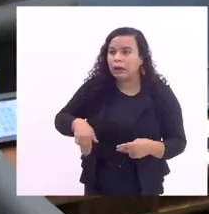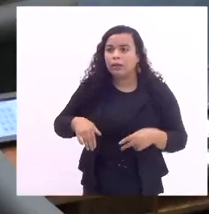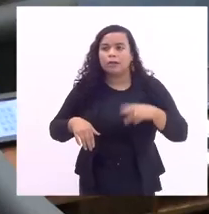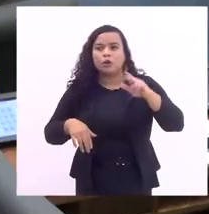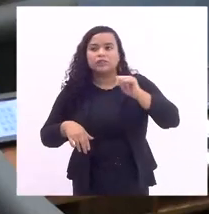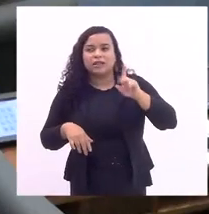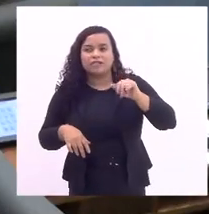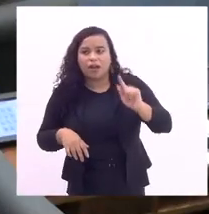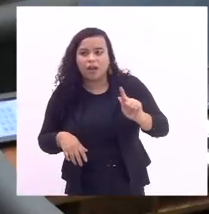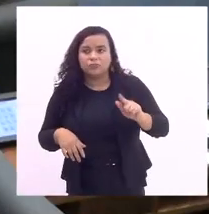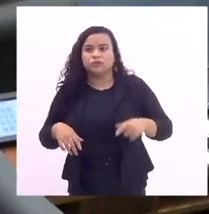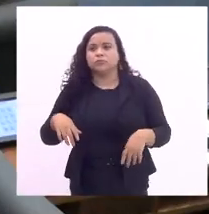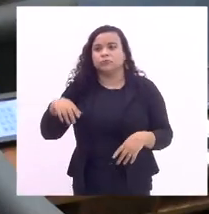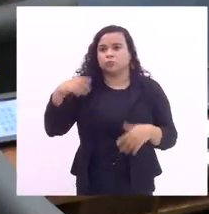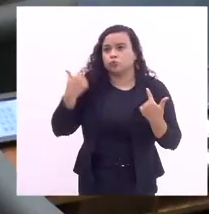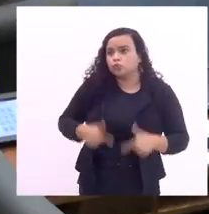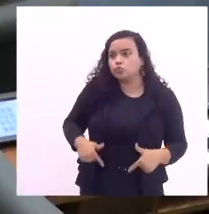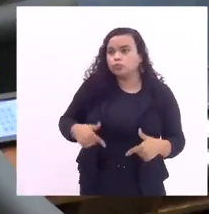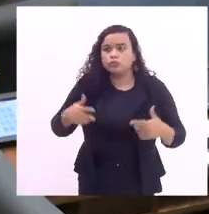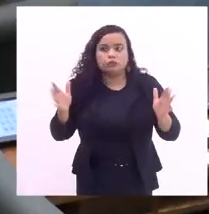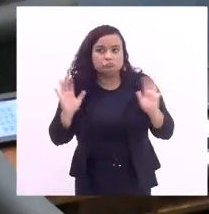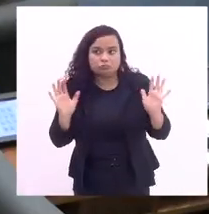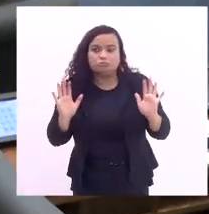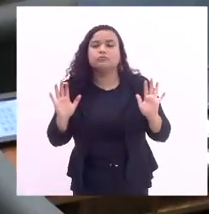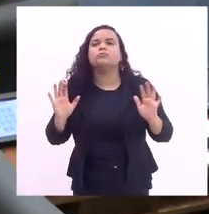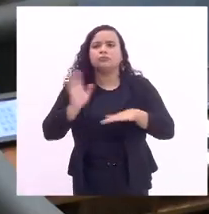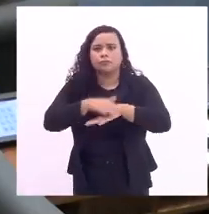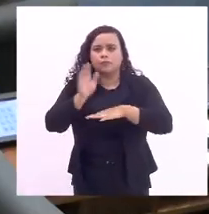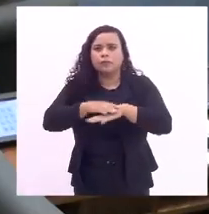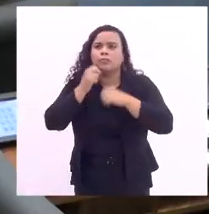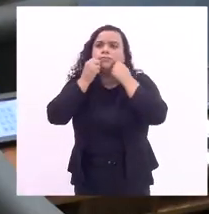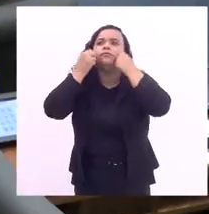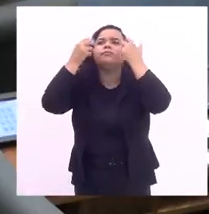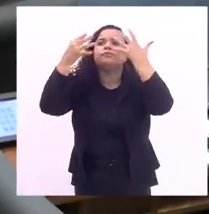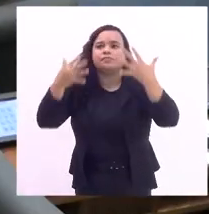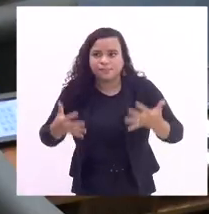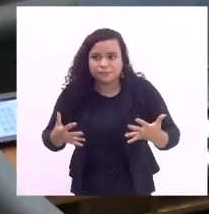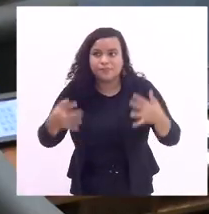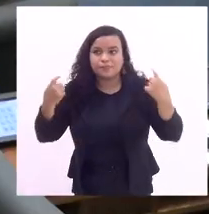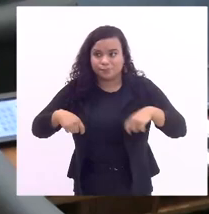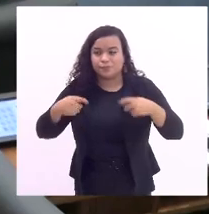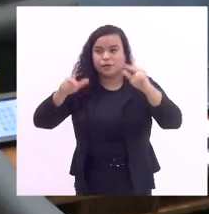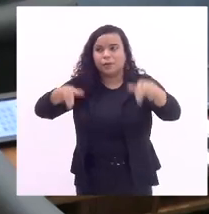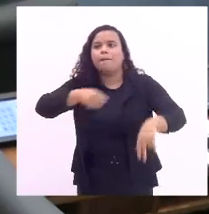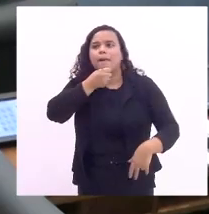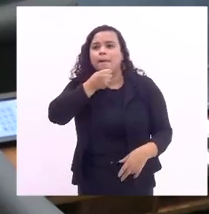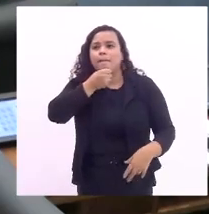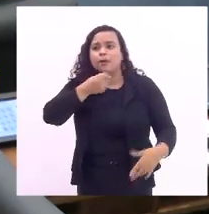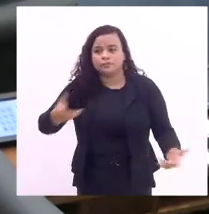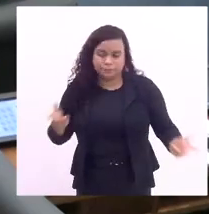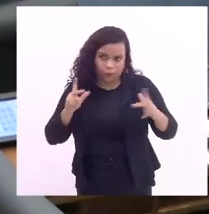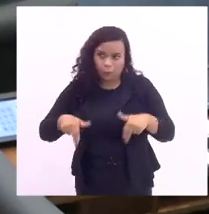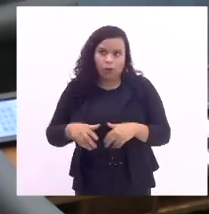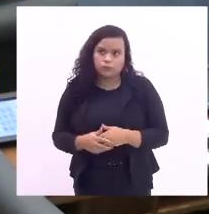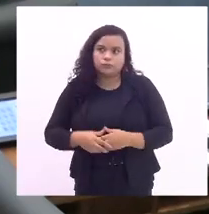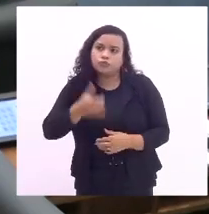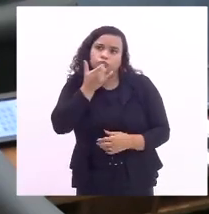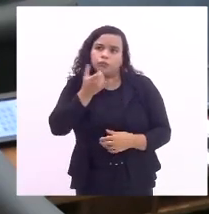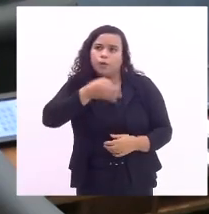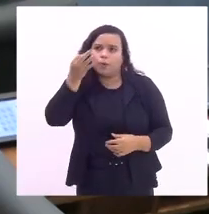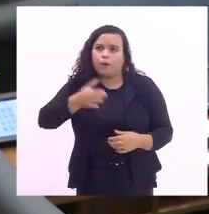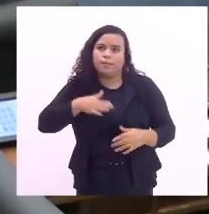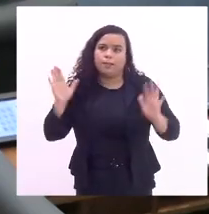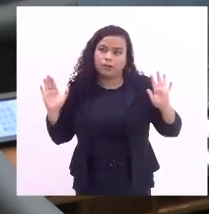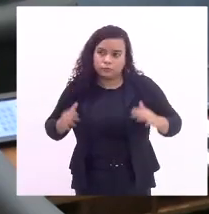ex, nulo, ou o que for. Agora é assim que tem que ser no microfone, presidente. Desculpe,